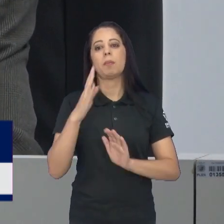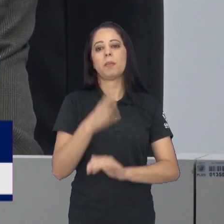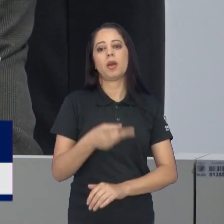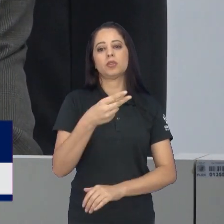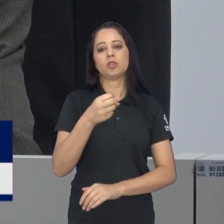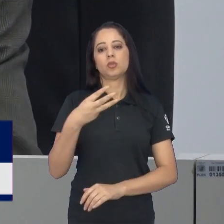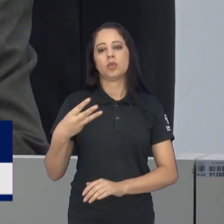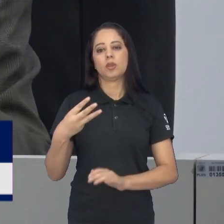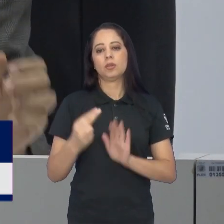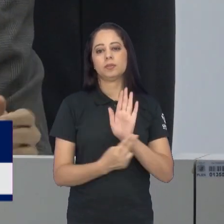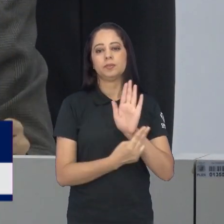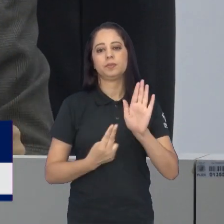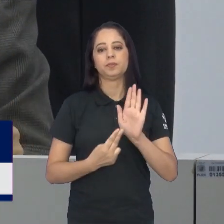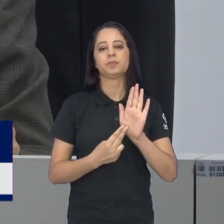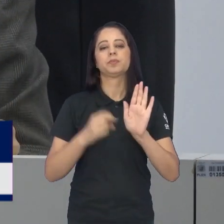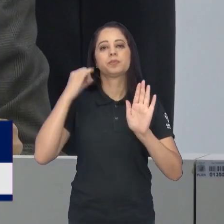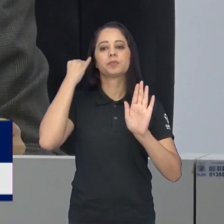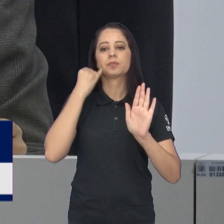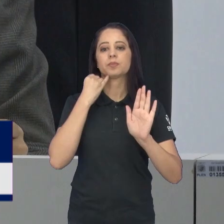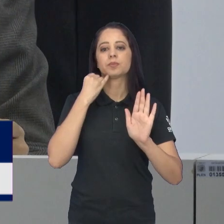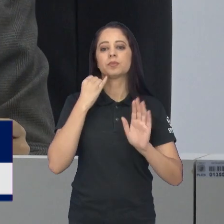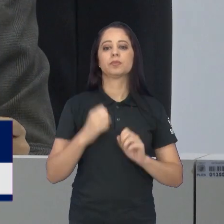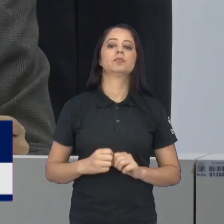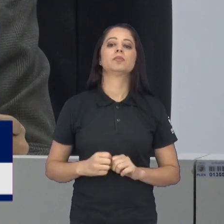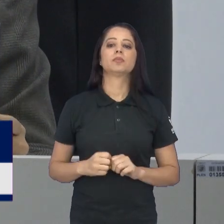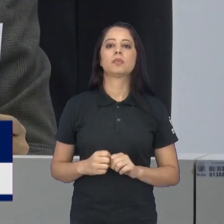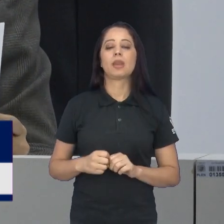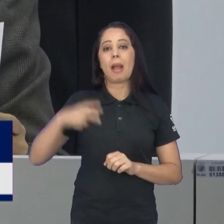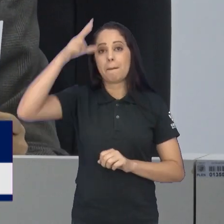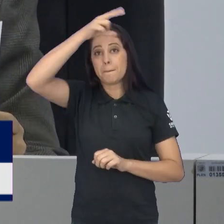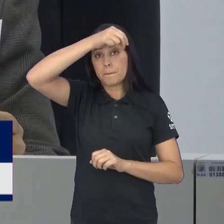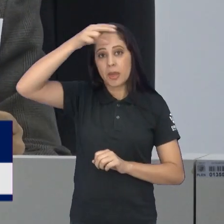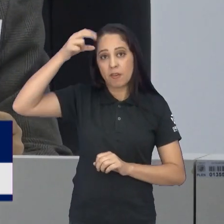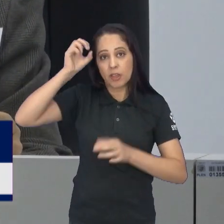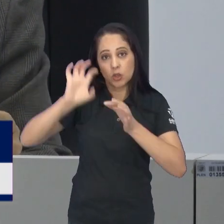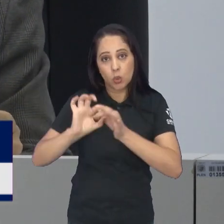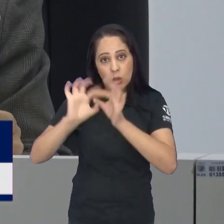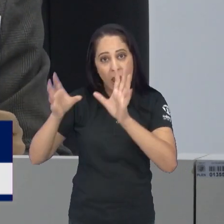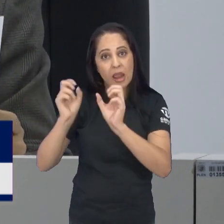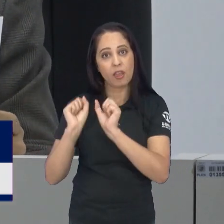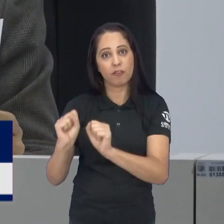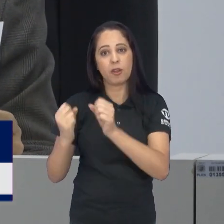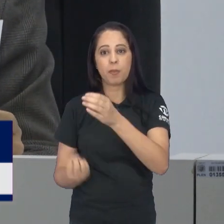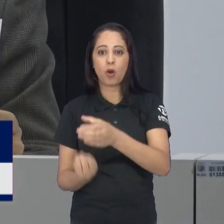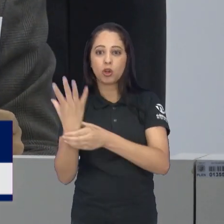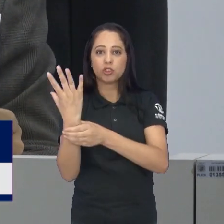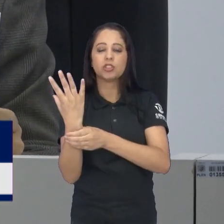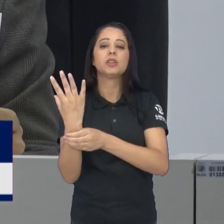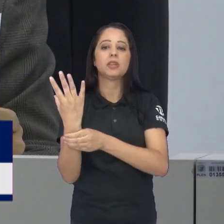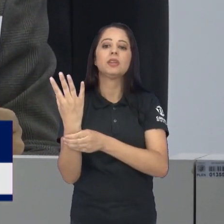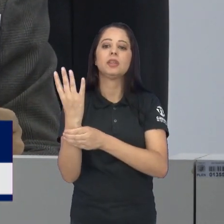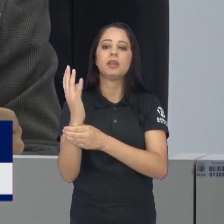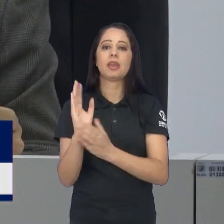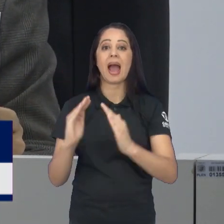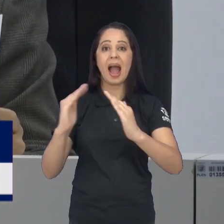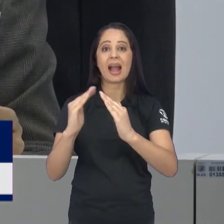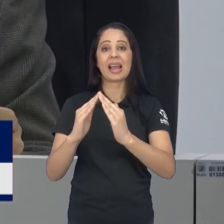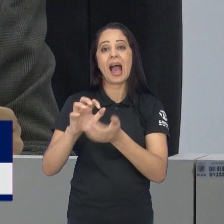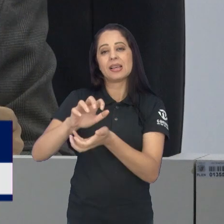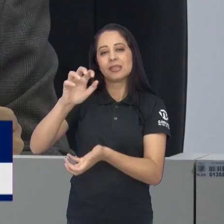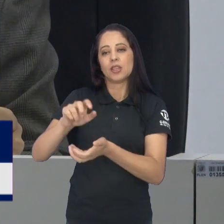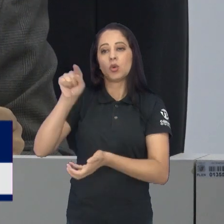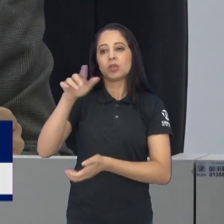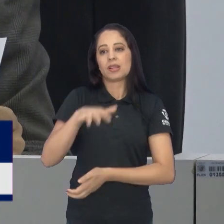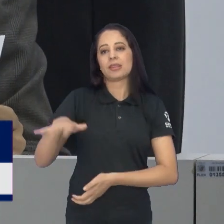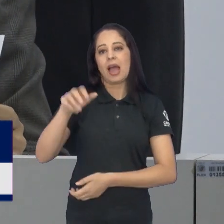221/2023. Autoria, vereador Zé Luiz. Autoriza o Poder Executivo a implantar nova unidade da Casa do Idoso na região